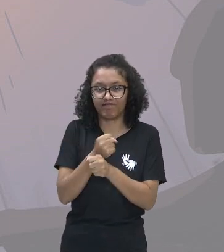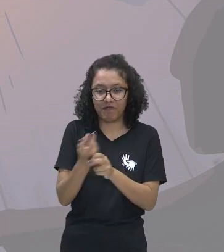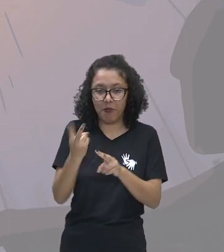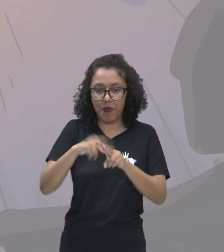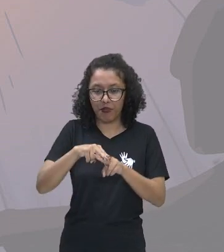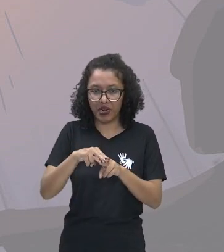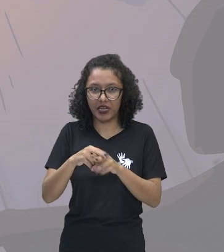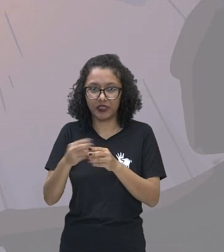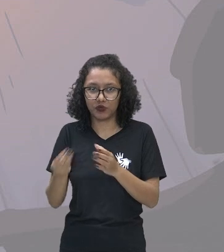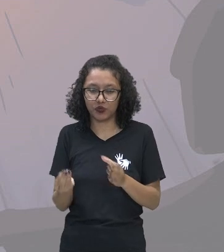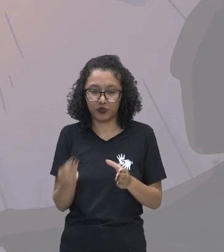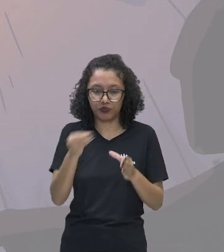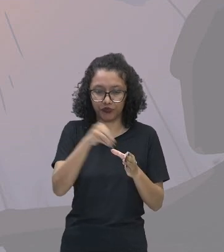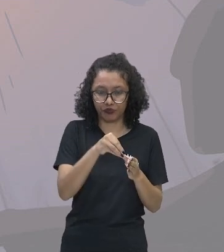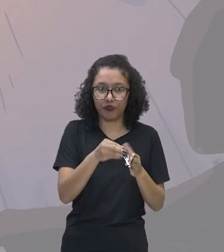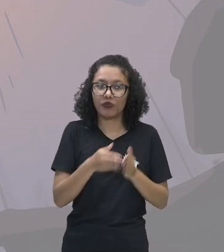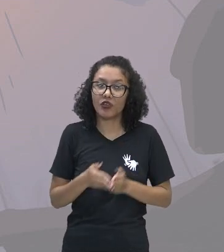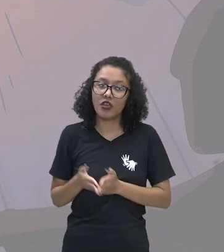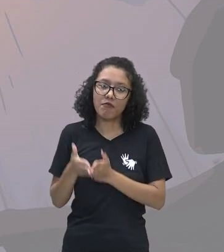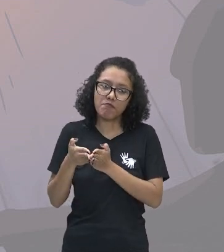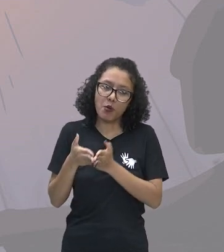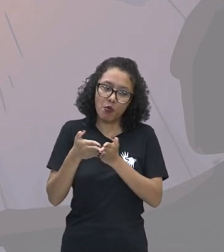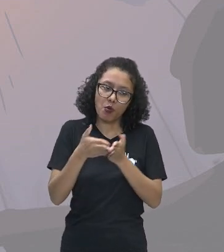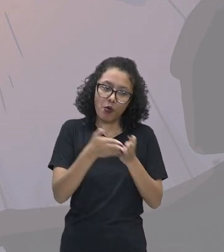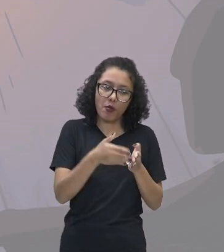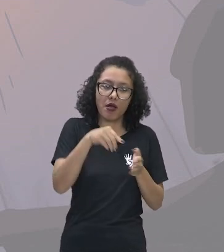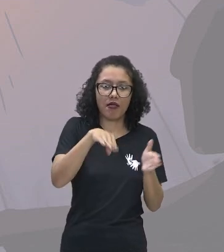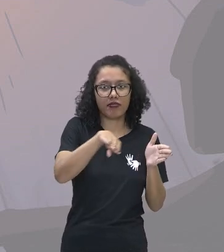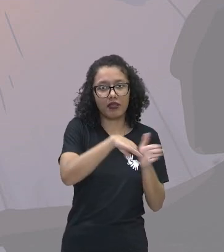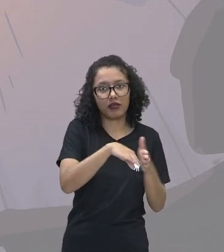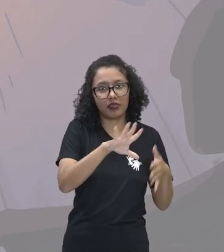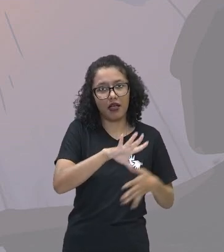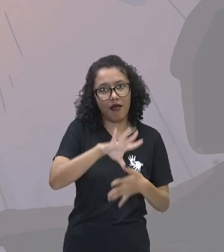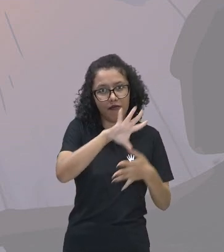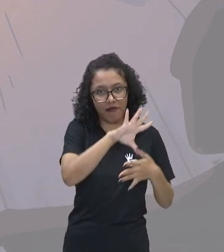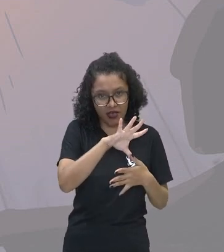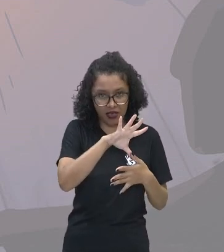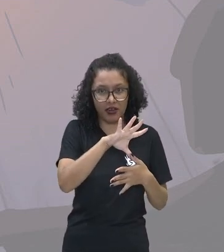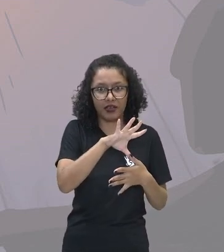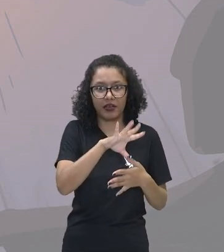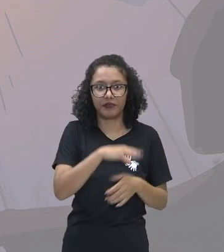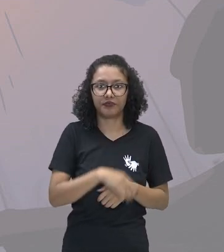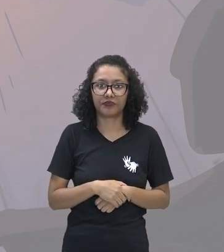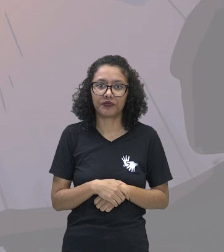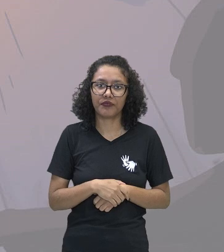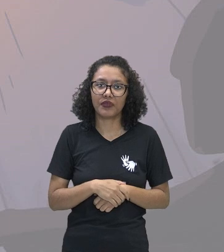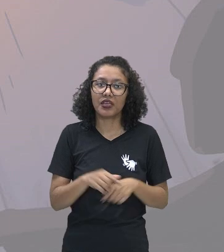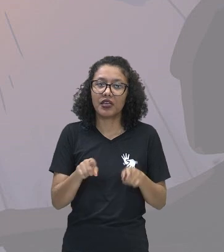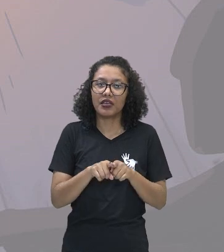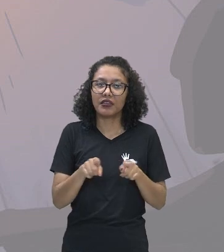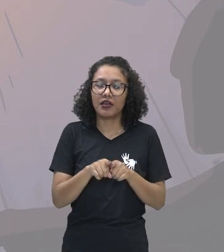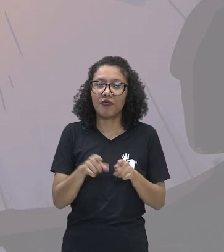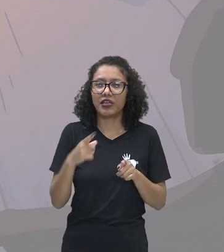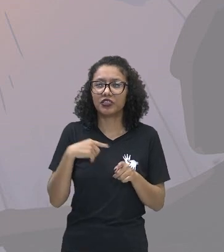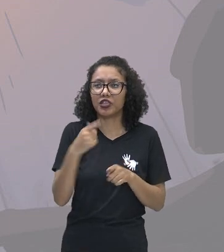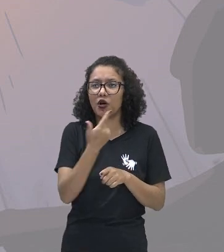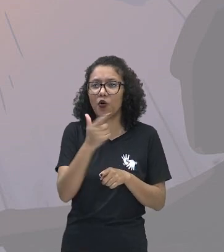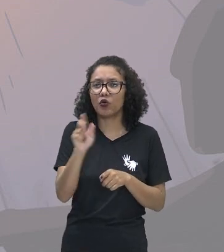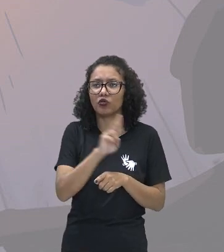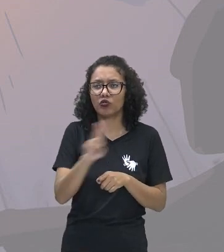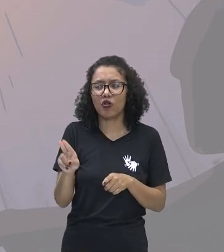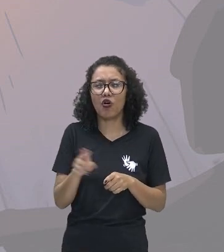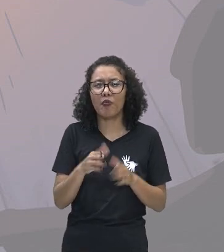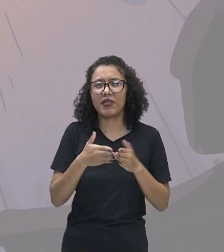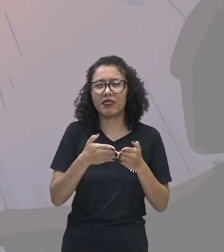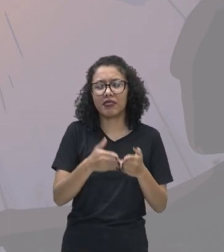escravizados, para as Américas. Esses navios, eles também eram conhecidos como navios tumbeiros. Mas por que